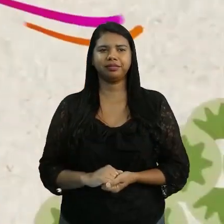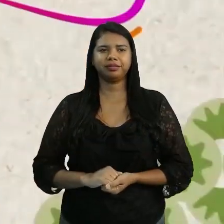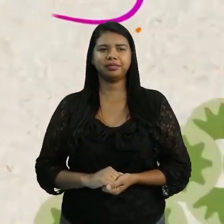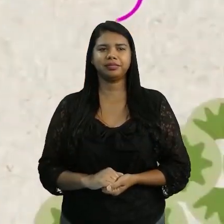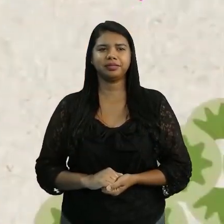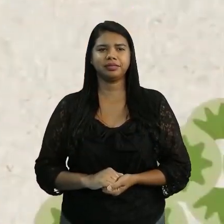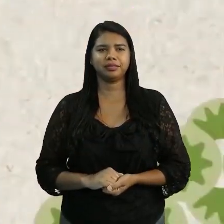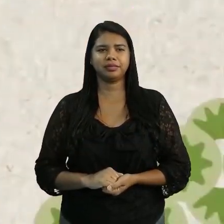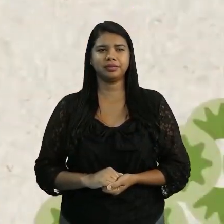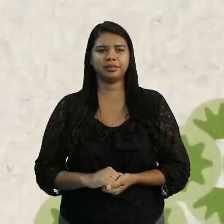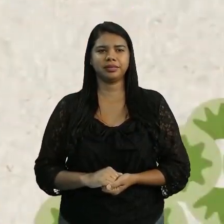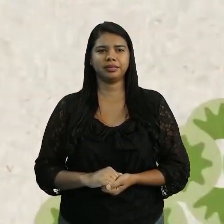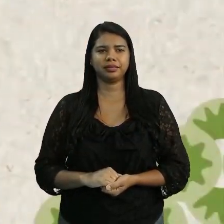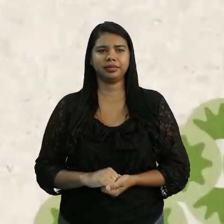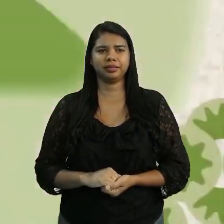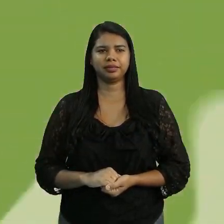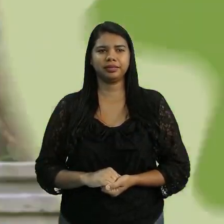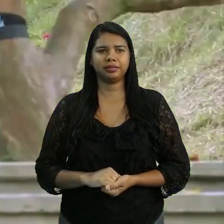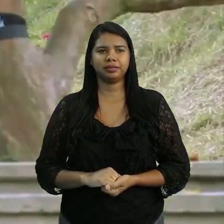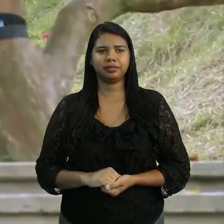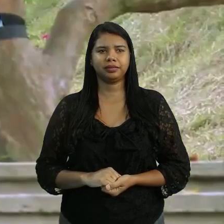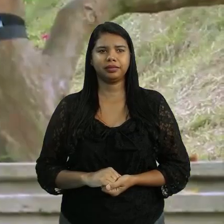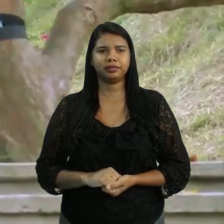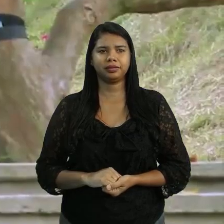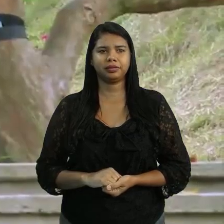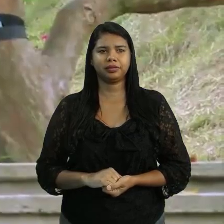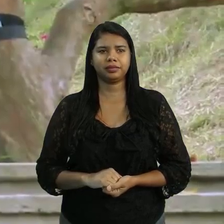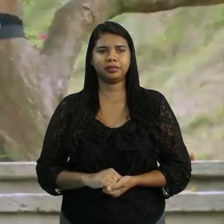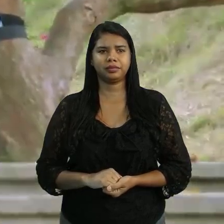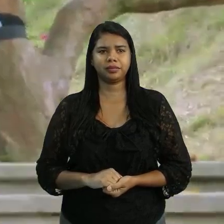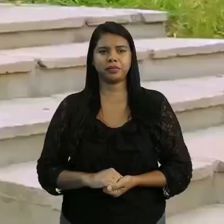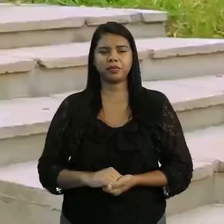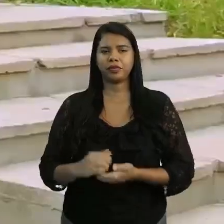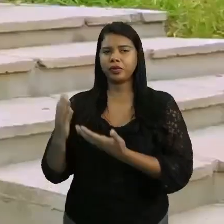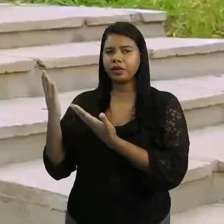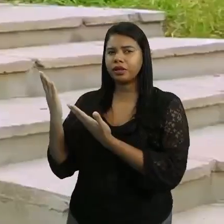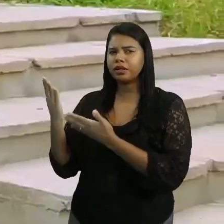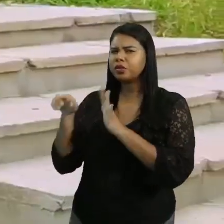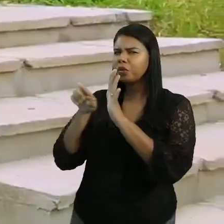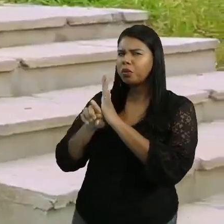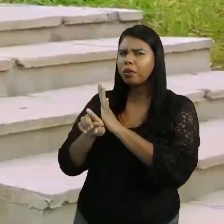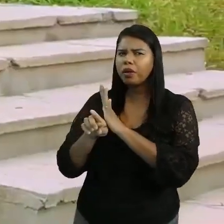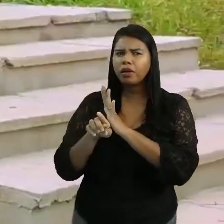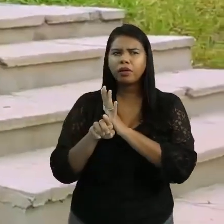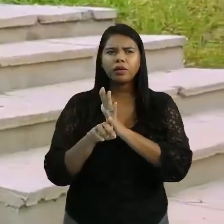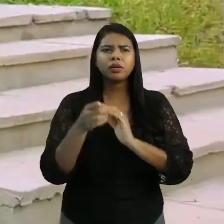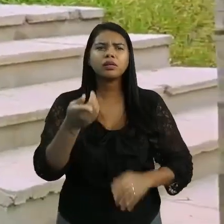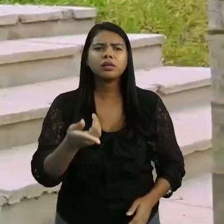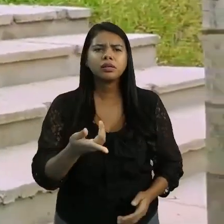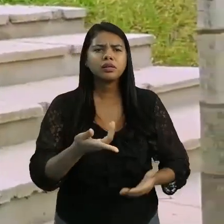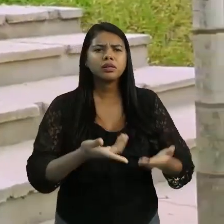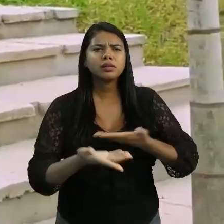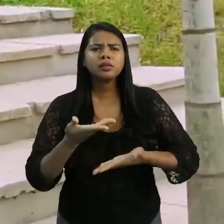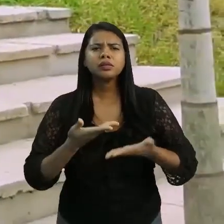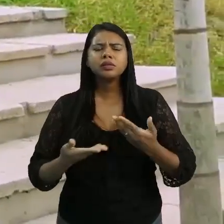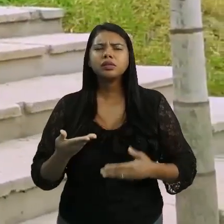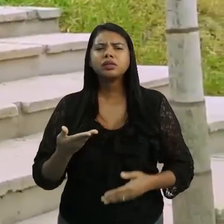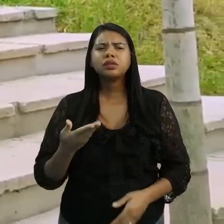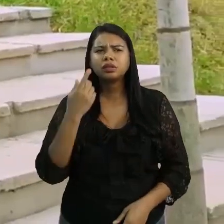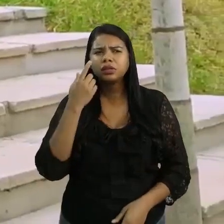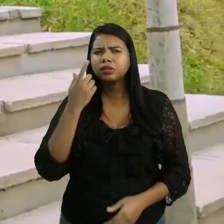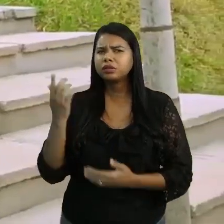não faz parte, assim, muito no Ocidente, da nossa cultura, né? Entendi. A gente se